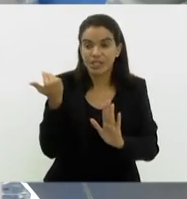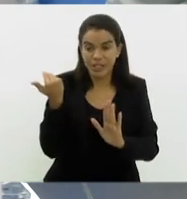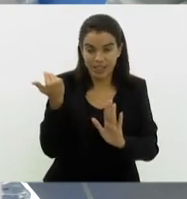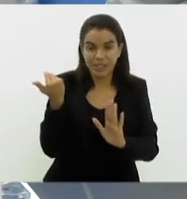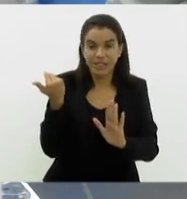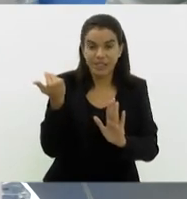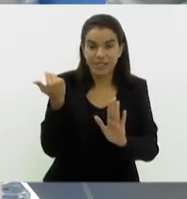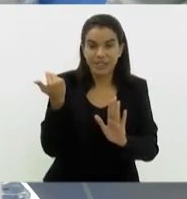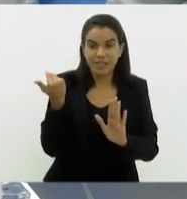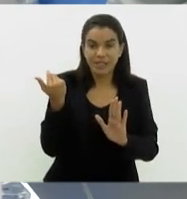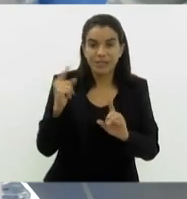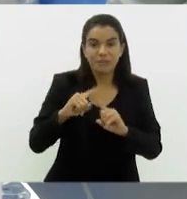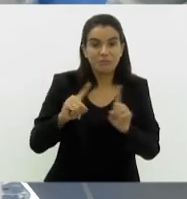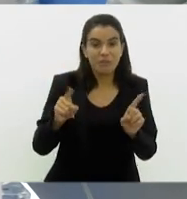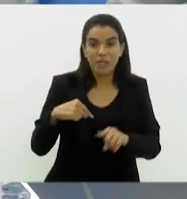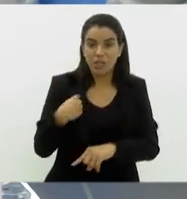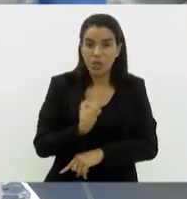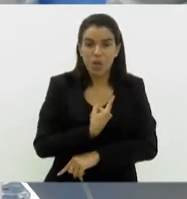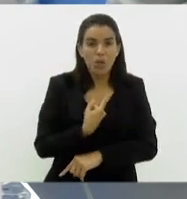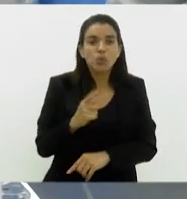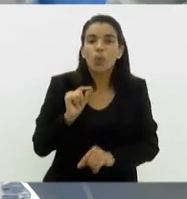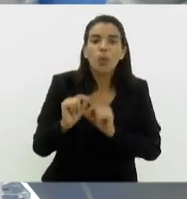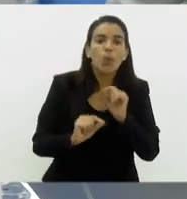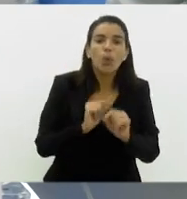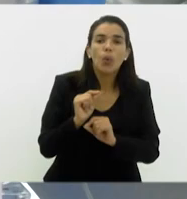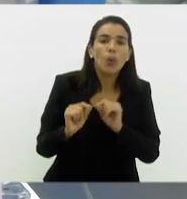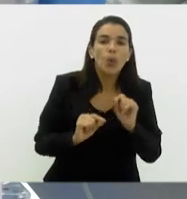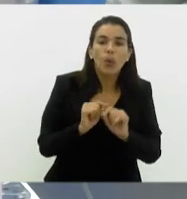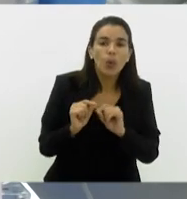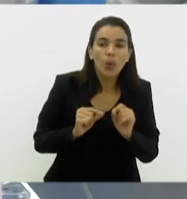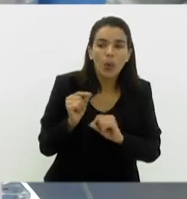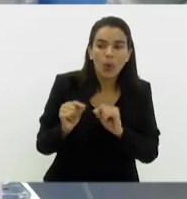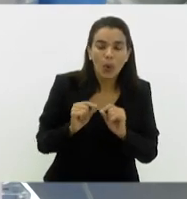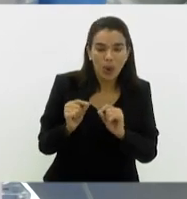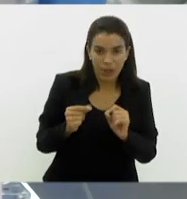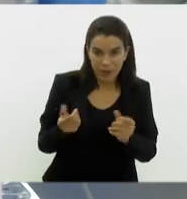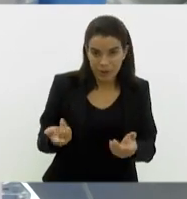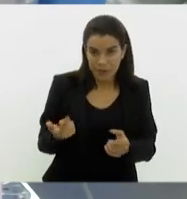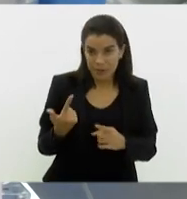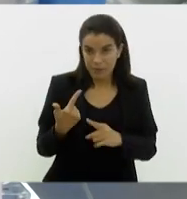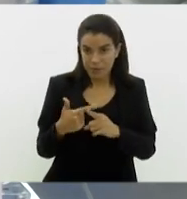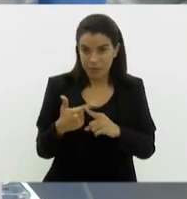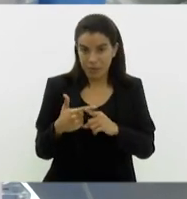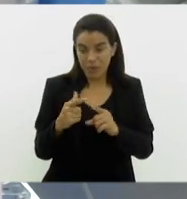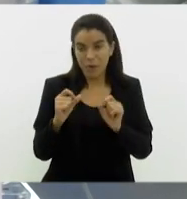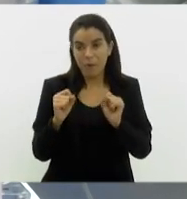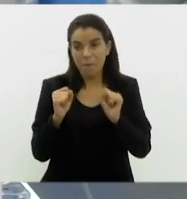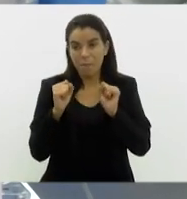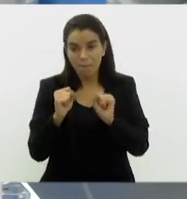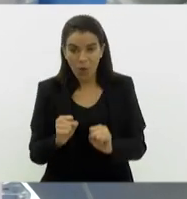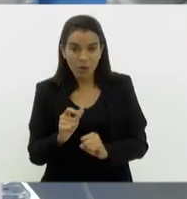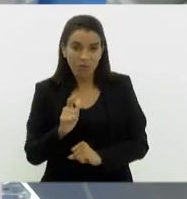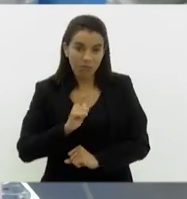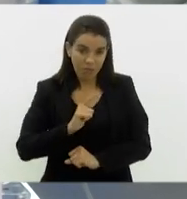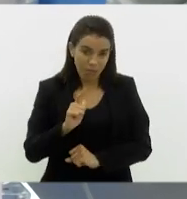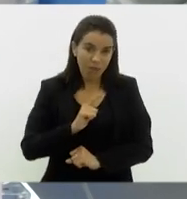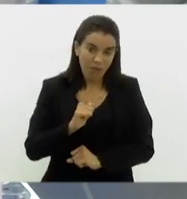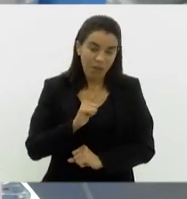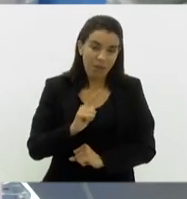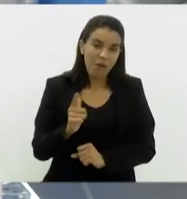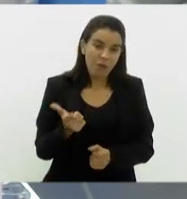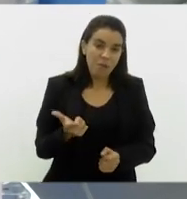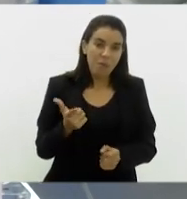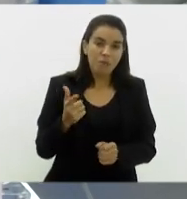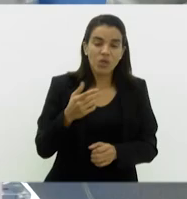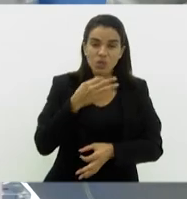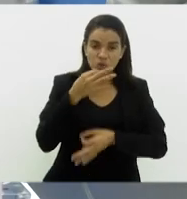mas nós não sabemos o que contém porque mesmo tempo que que que pode conter dois dois